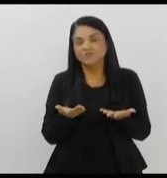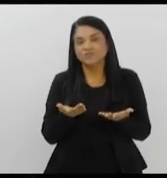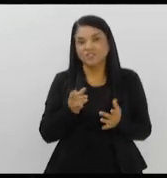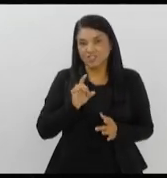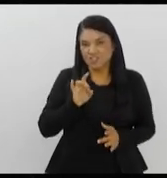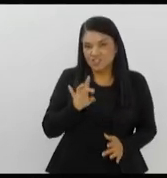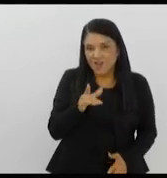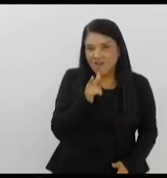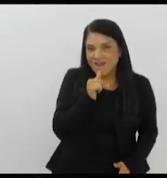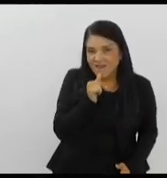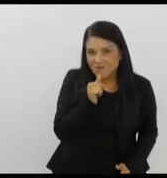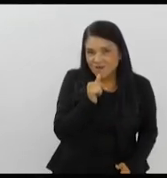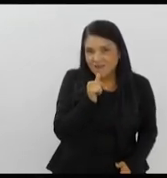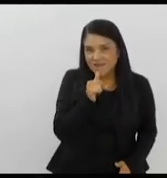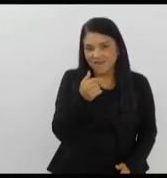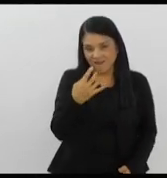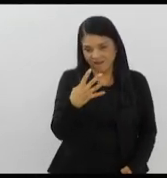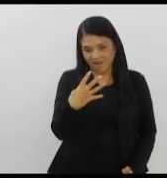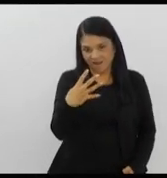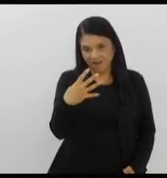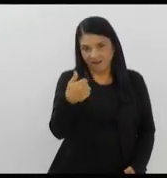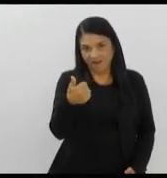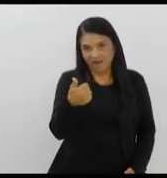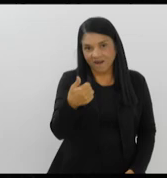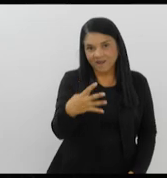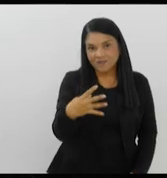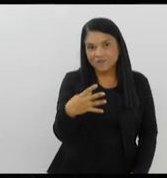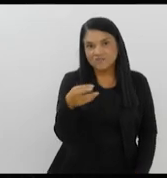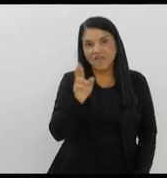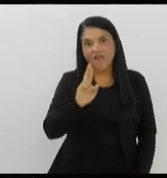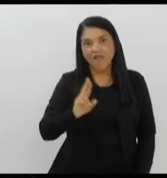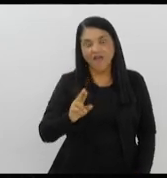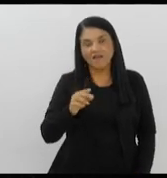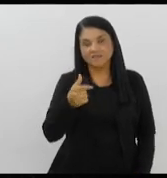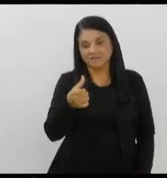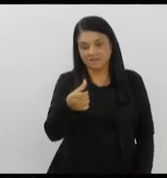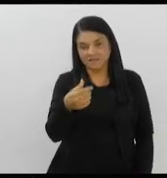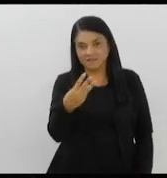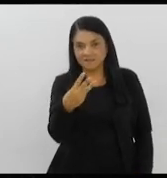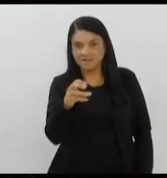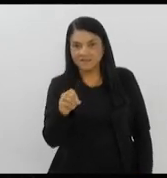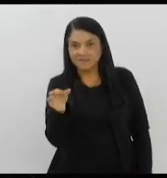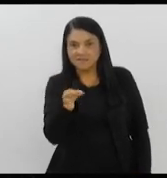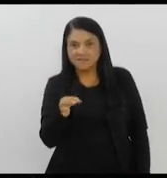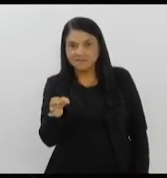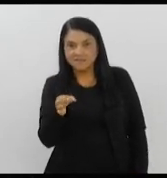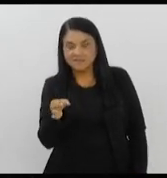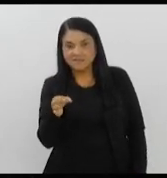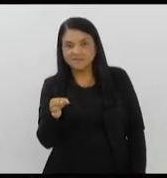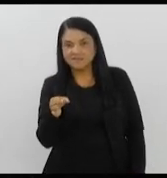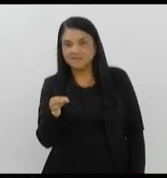vê aqui de R$ 14,30 o metro cúbico, o escárnio é ainda maior.